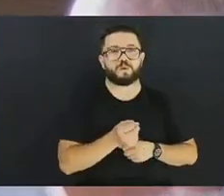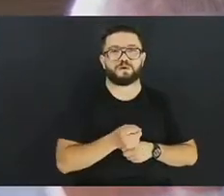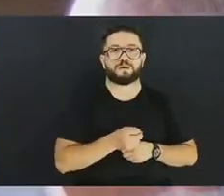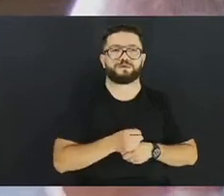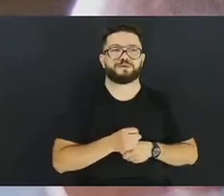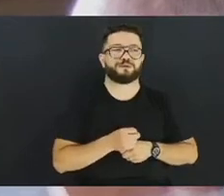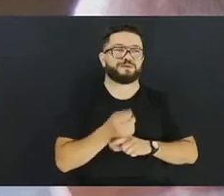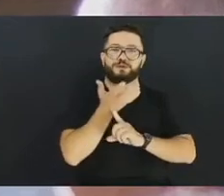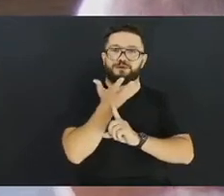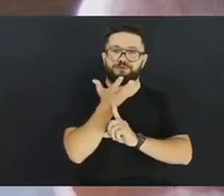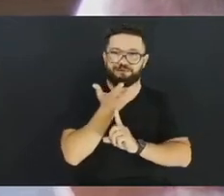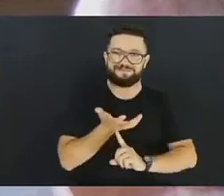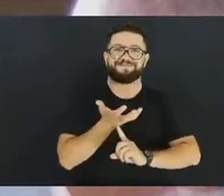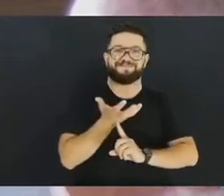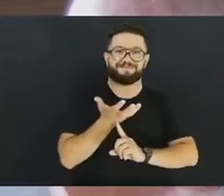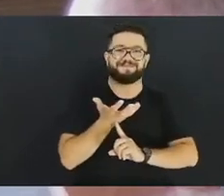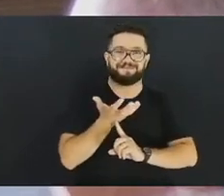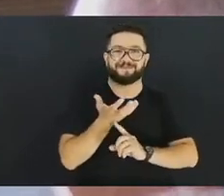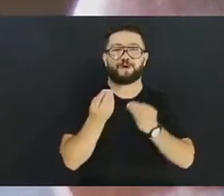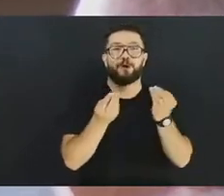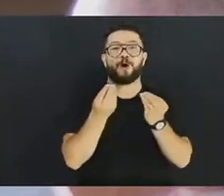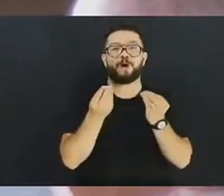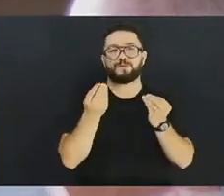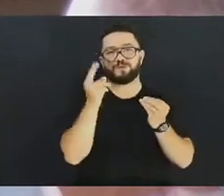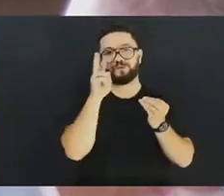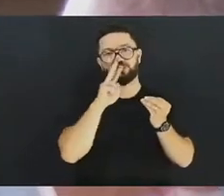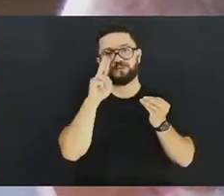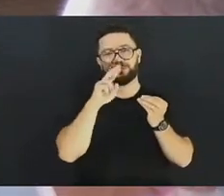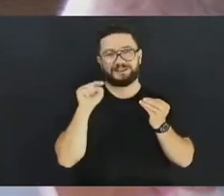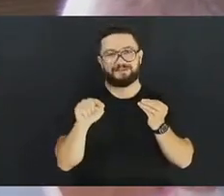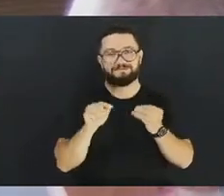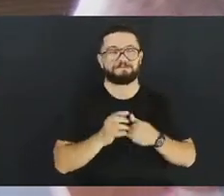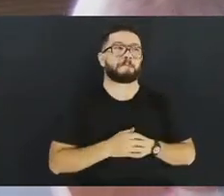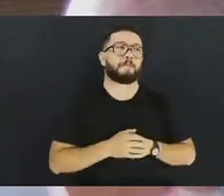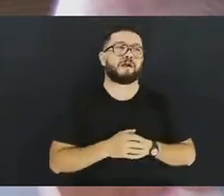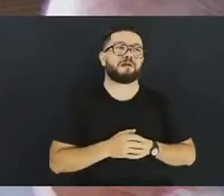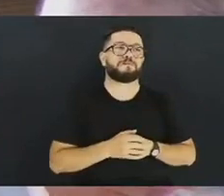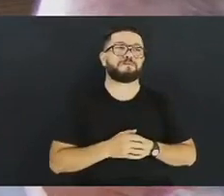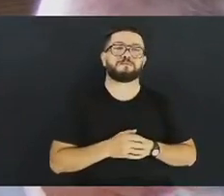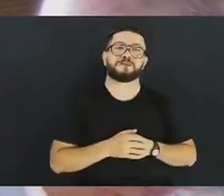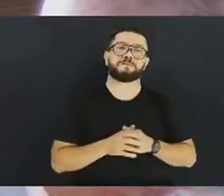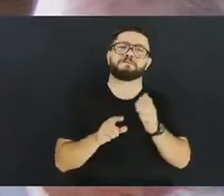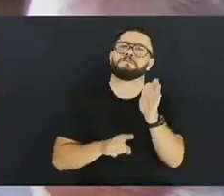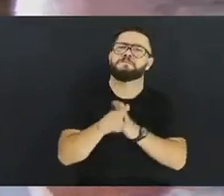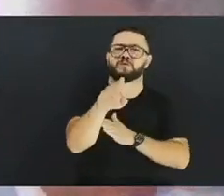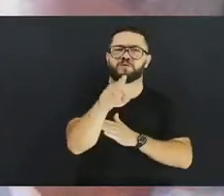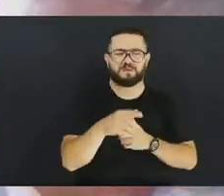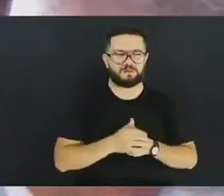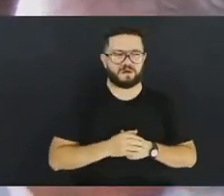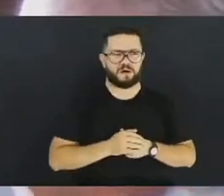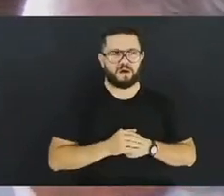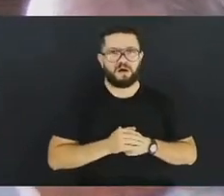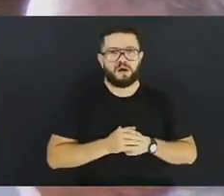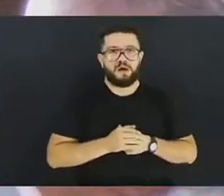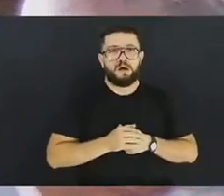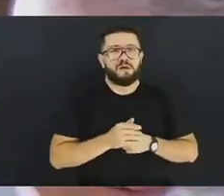araucárias, exploração direta e exploração indireta. Então, eu gostaria de saber se, a partir desta lei,